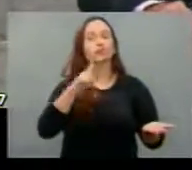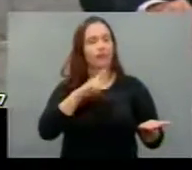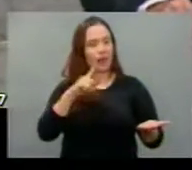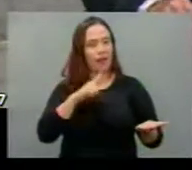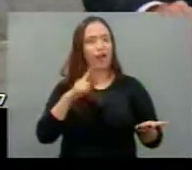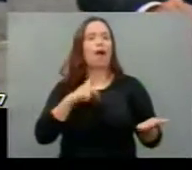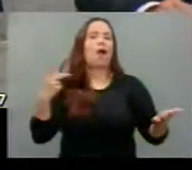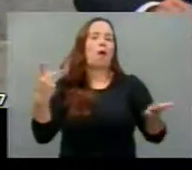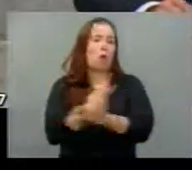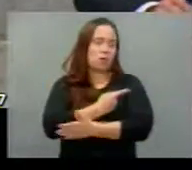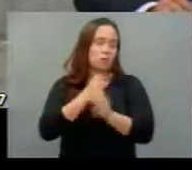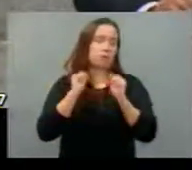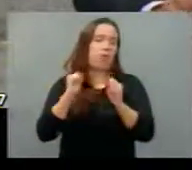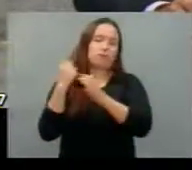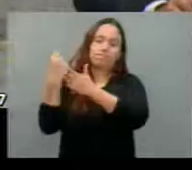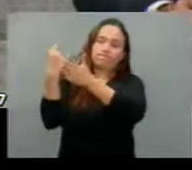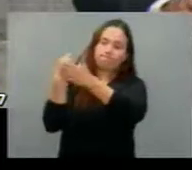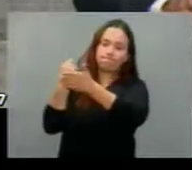aí